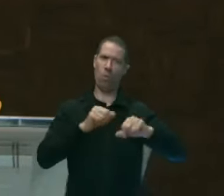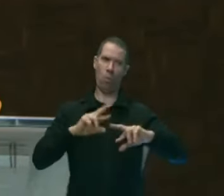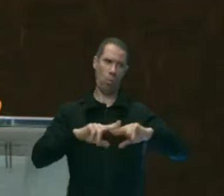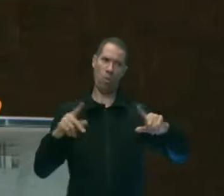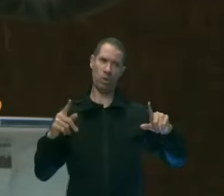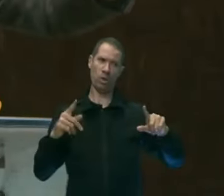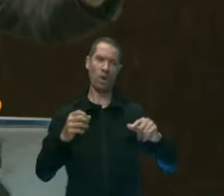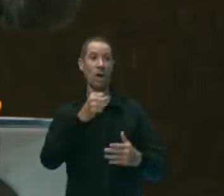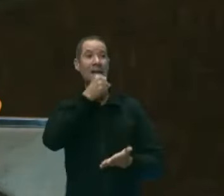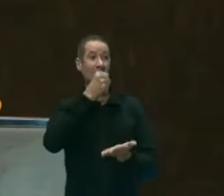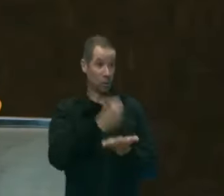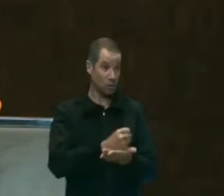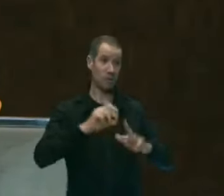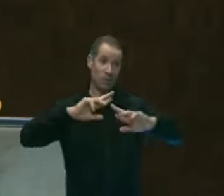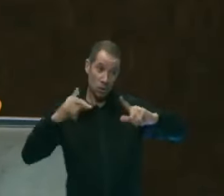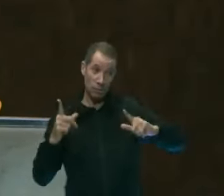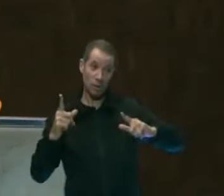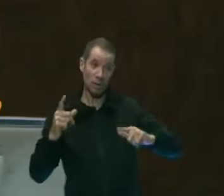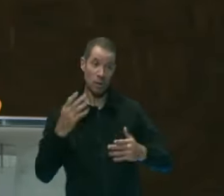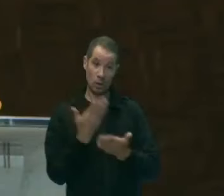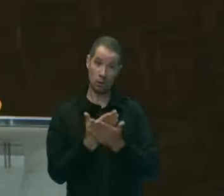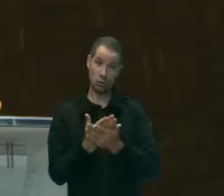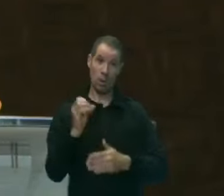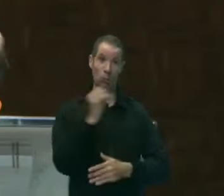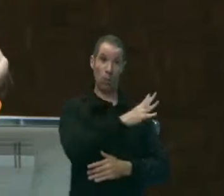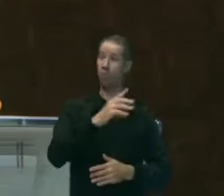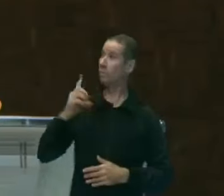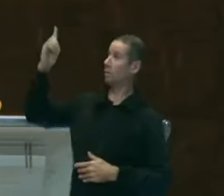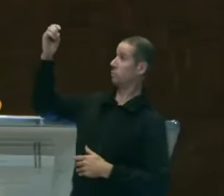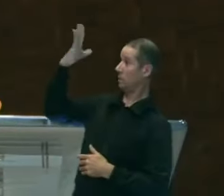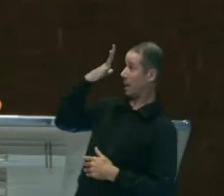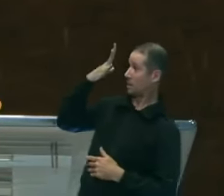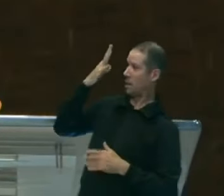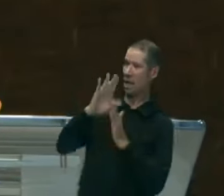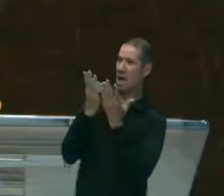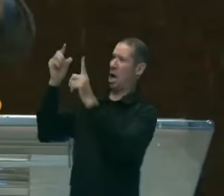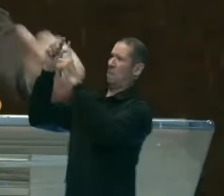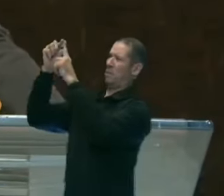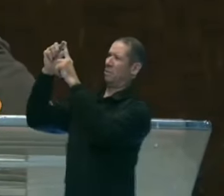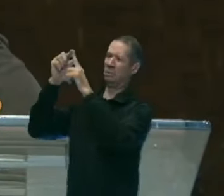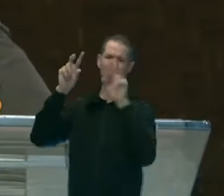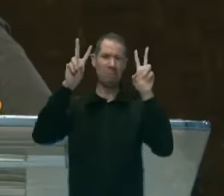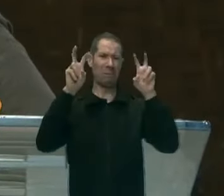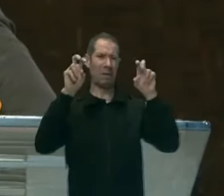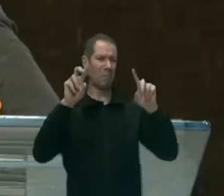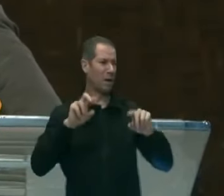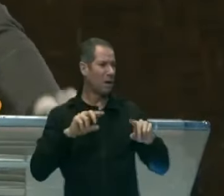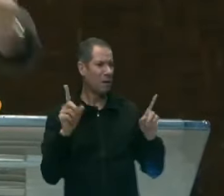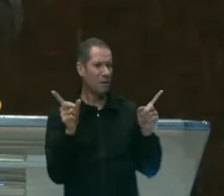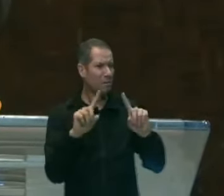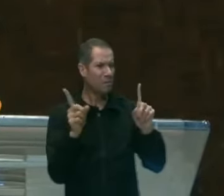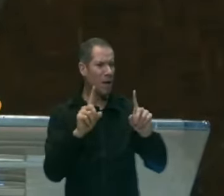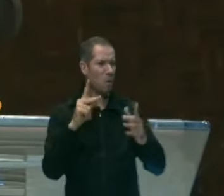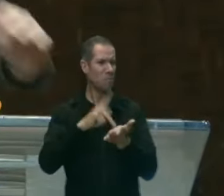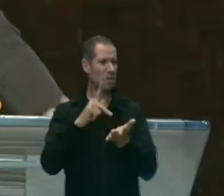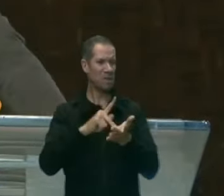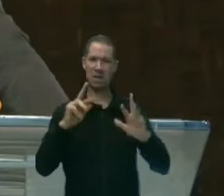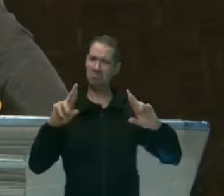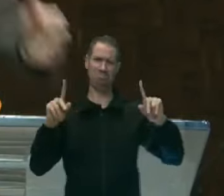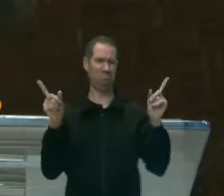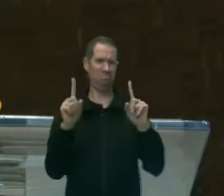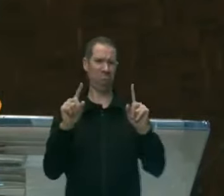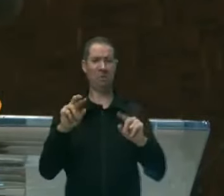é do Antigo Testamento. Se você estudar o Novo, é o Deus de graça. A Bíblia não fala sobre esse tema. Não é verdade